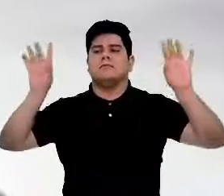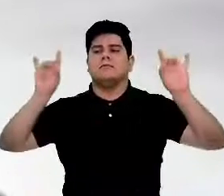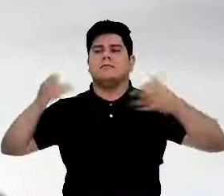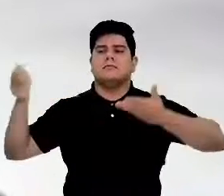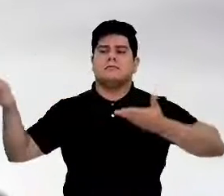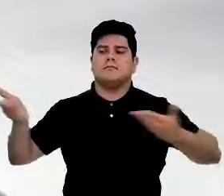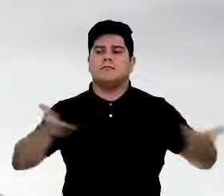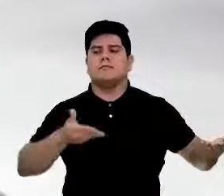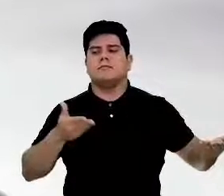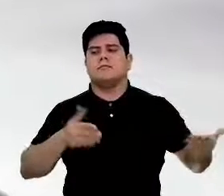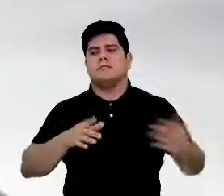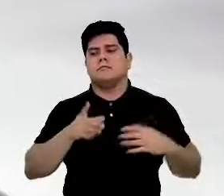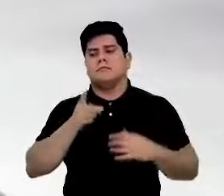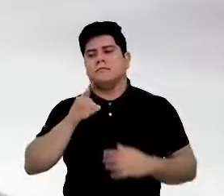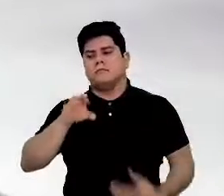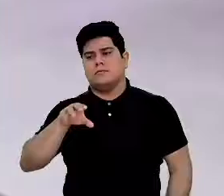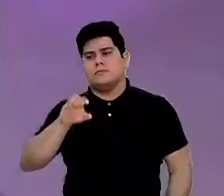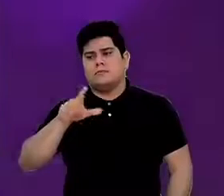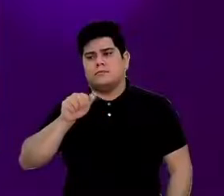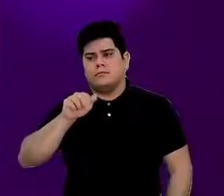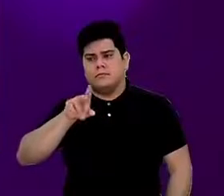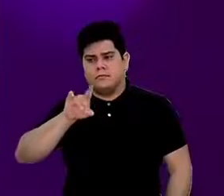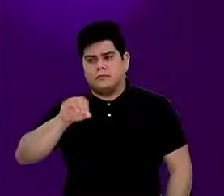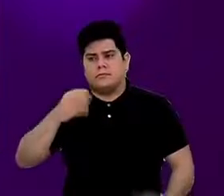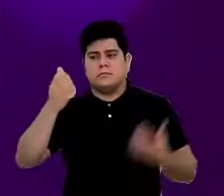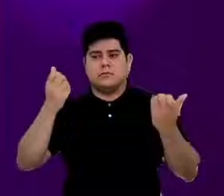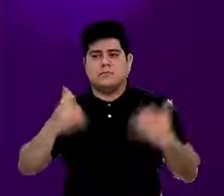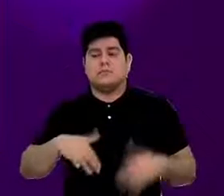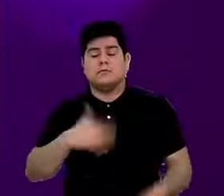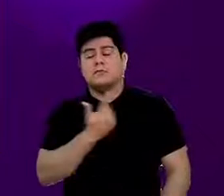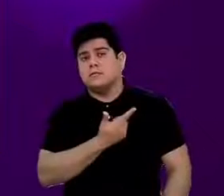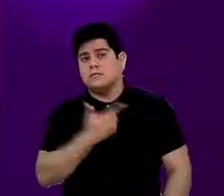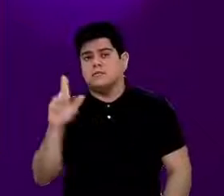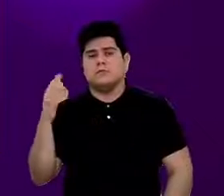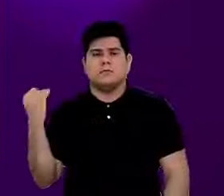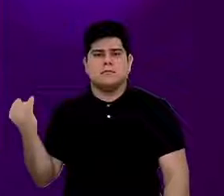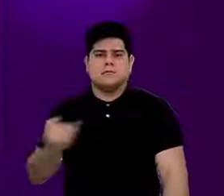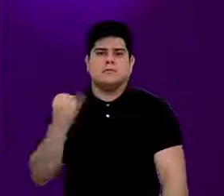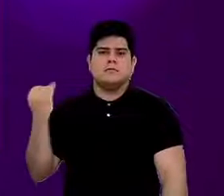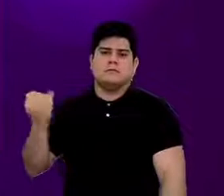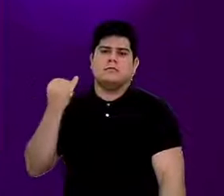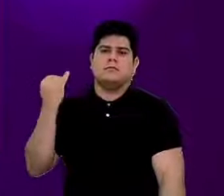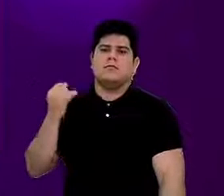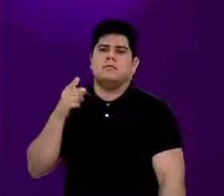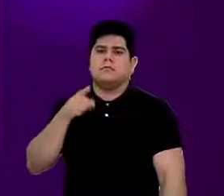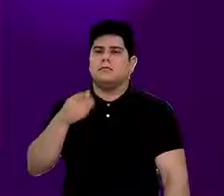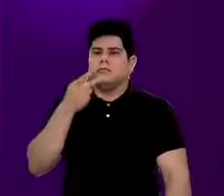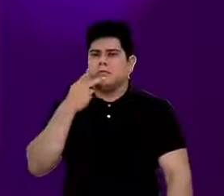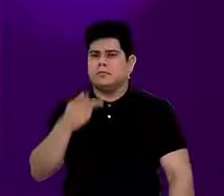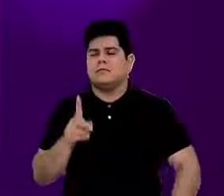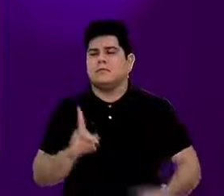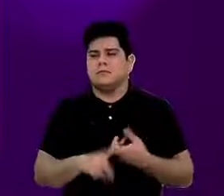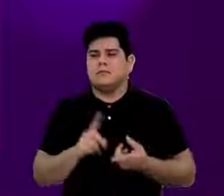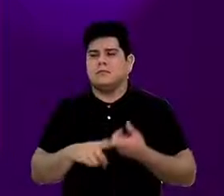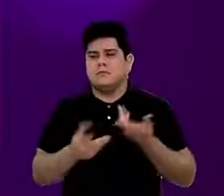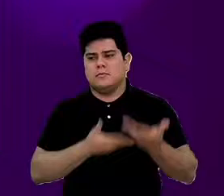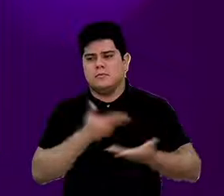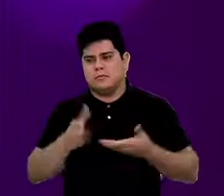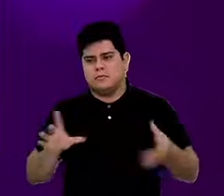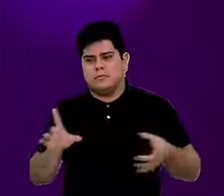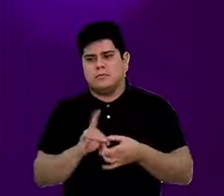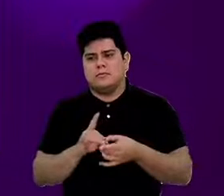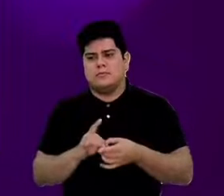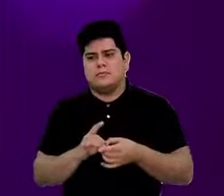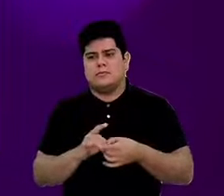convidar o Dr. Cláudio Domênico para falar de um outro ponto muito importante daquilo que você comentou também do cuidado integral,